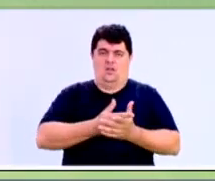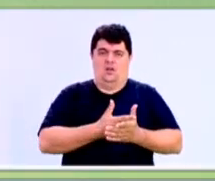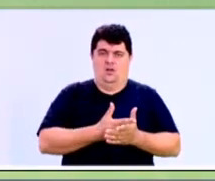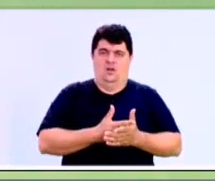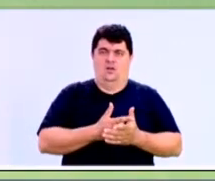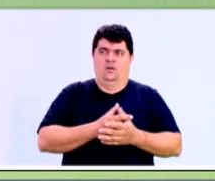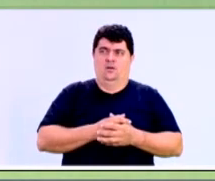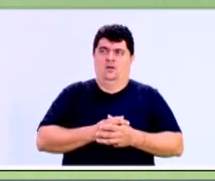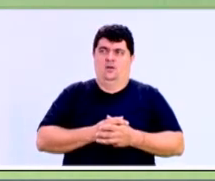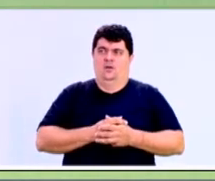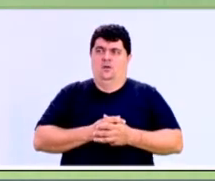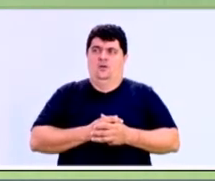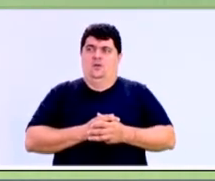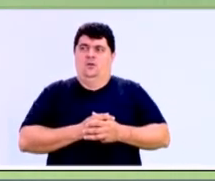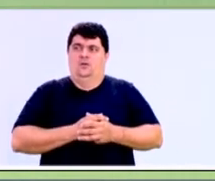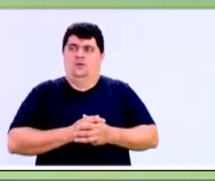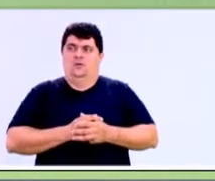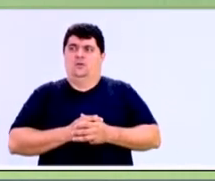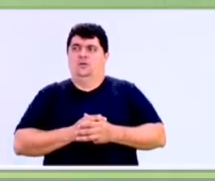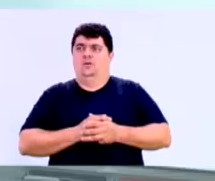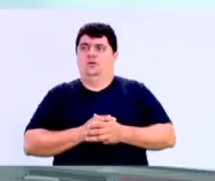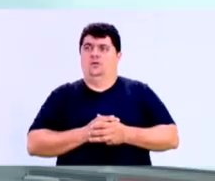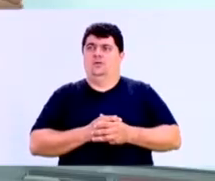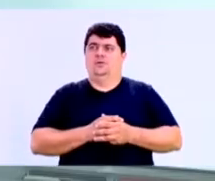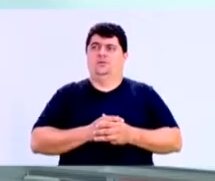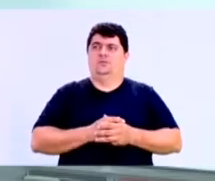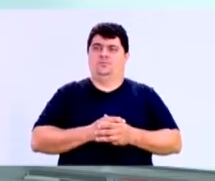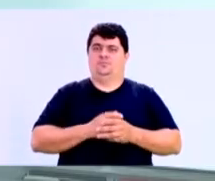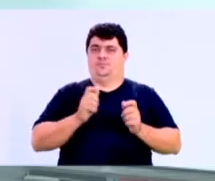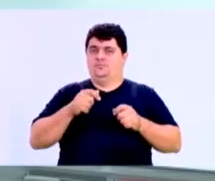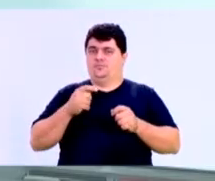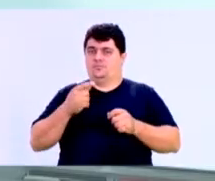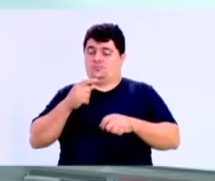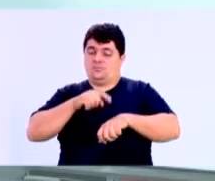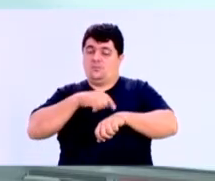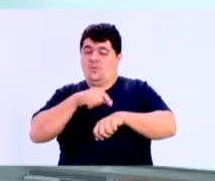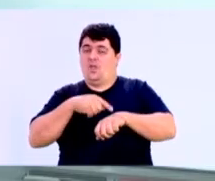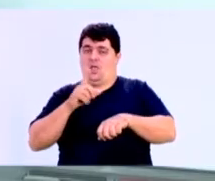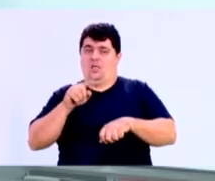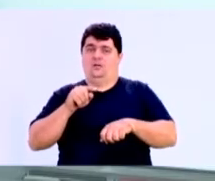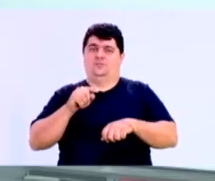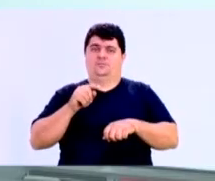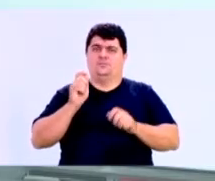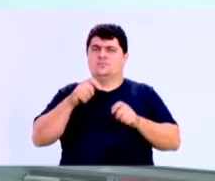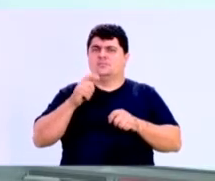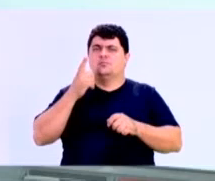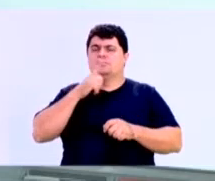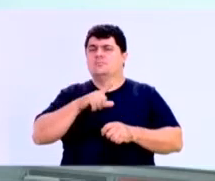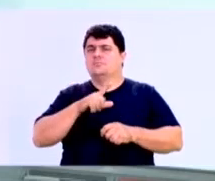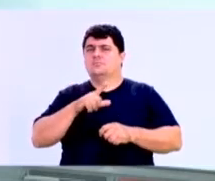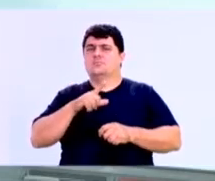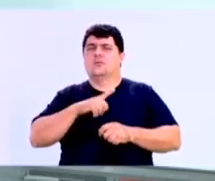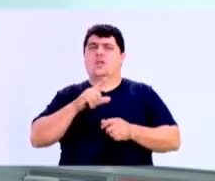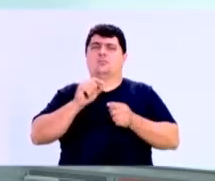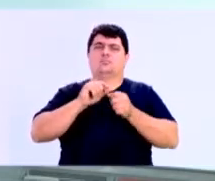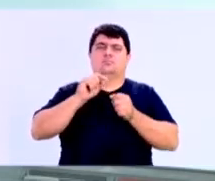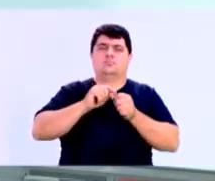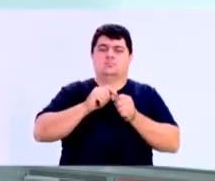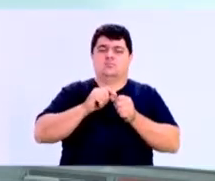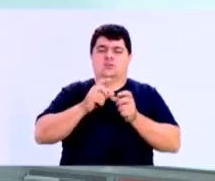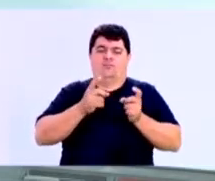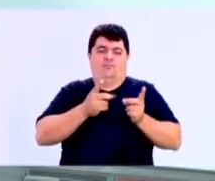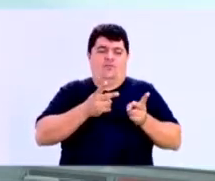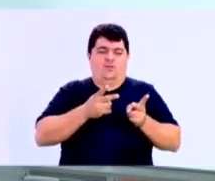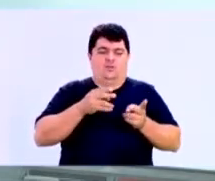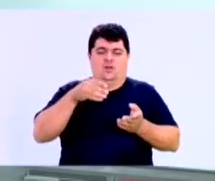compra de mercadoria, até o momento que eu vendo. Beleza, esse é um prazo. Mas espera aí, eu consigo calcular também o momento da minha venda